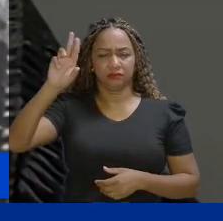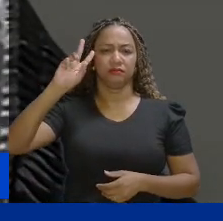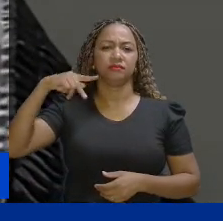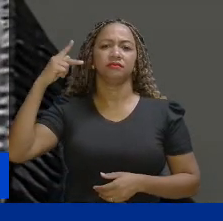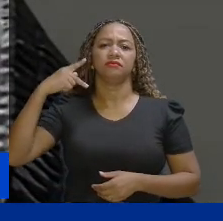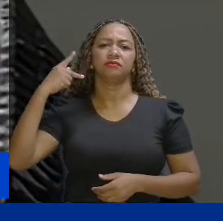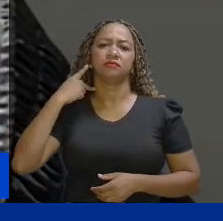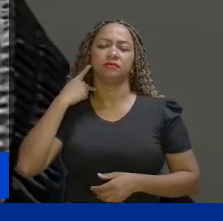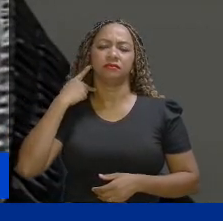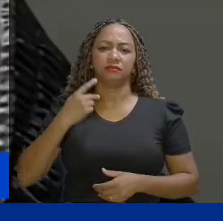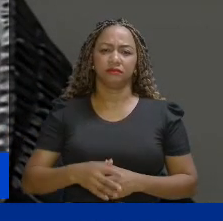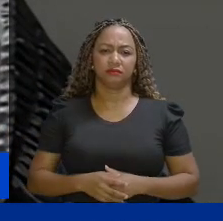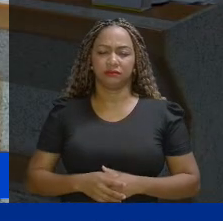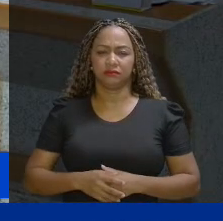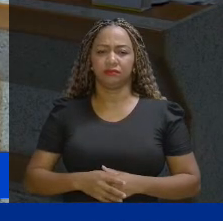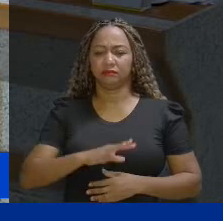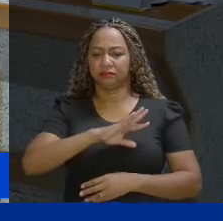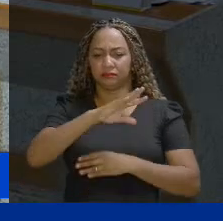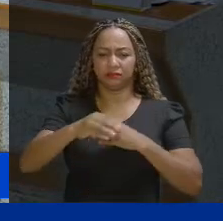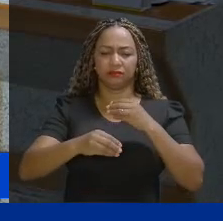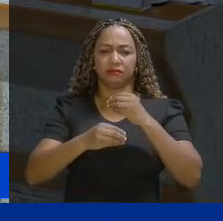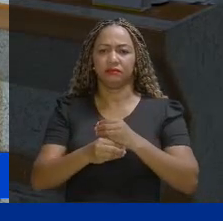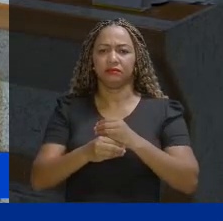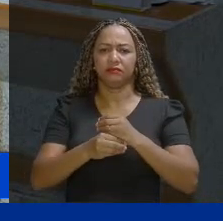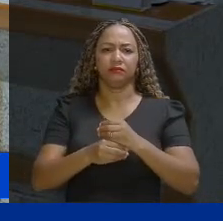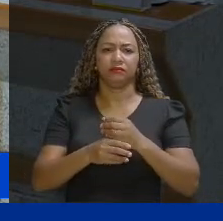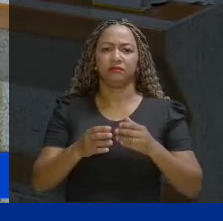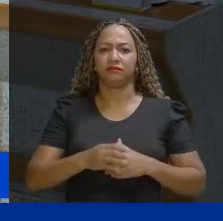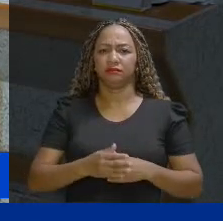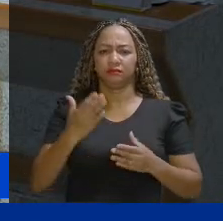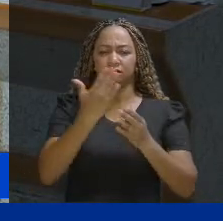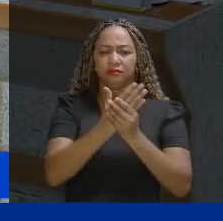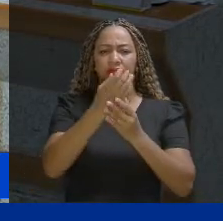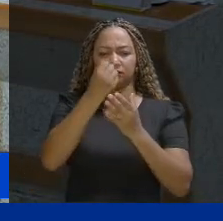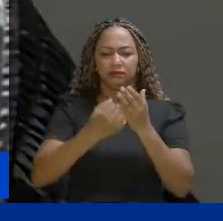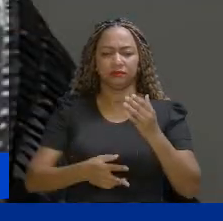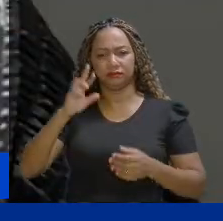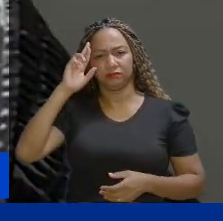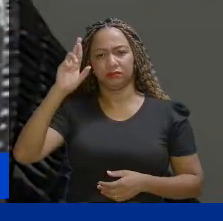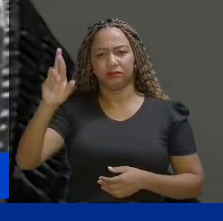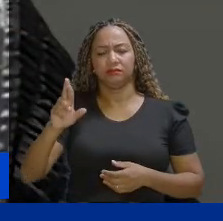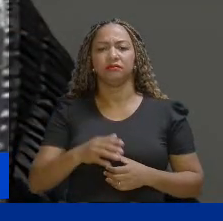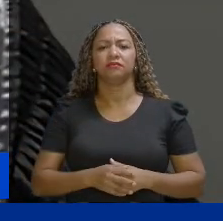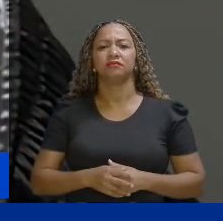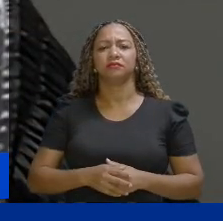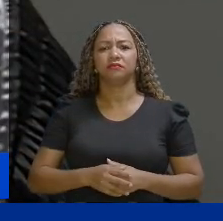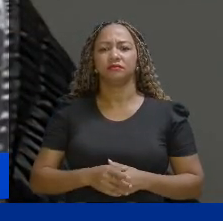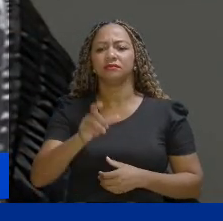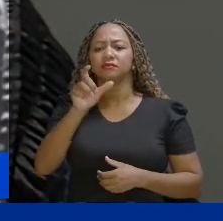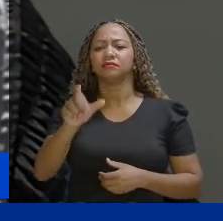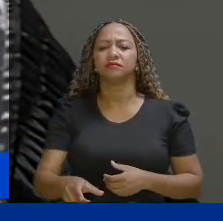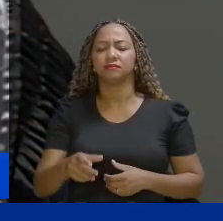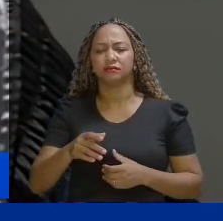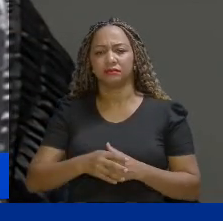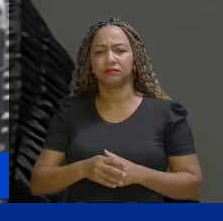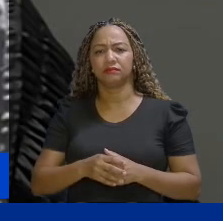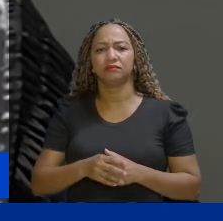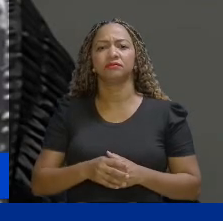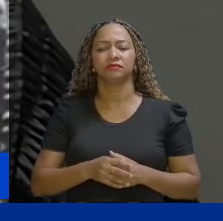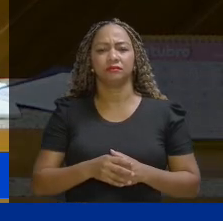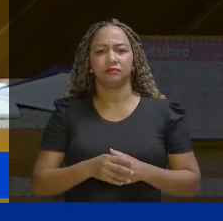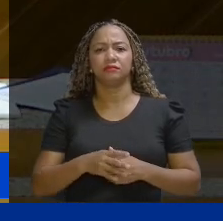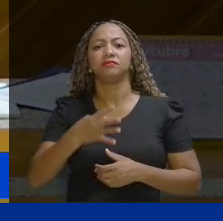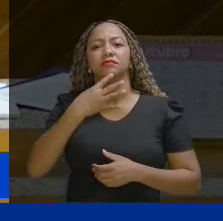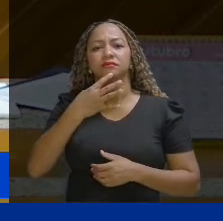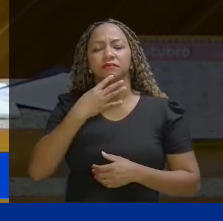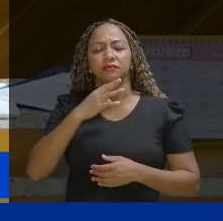Procuradora. Os termos do parecer pelo não provimento dos embargos, excelência. Foco na paz central da mesa. Senhor relator. Presente os pressupostos legais